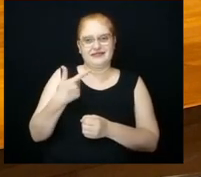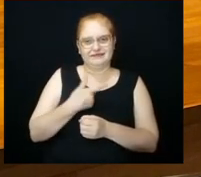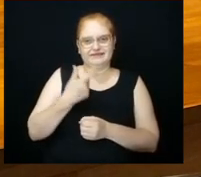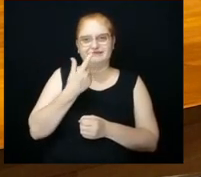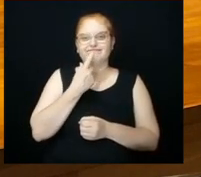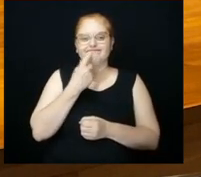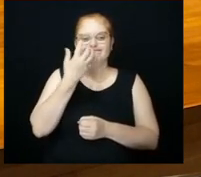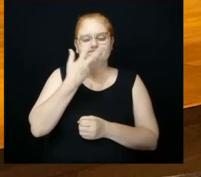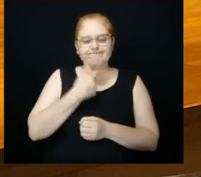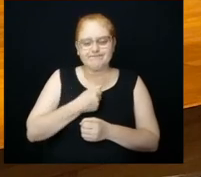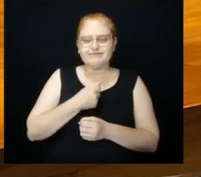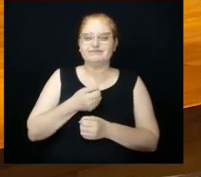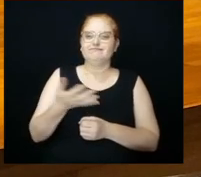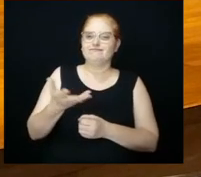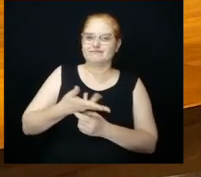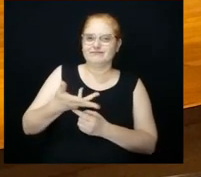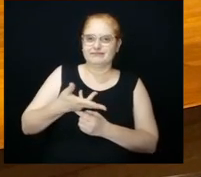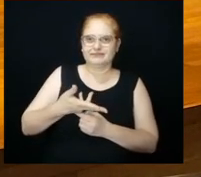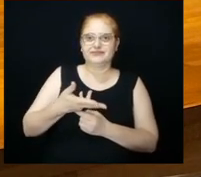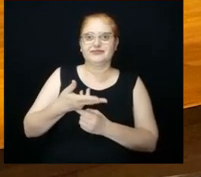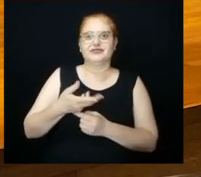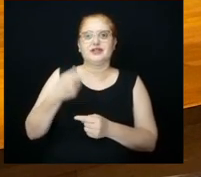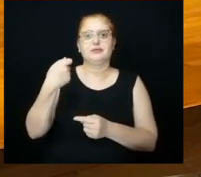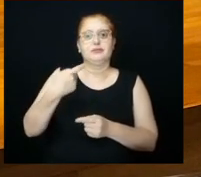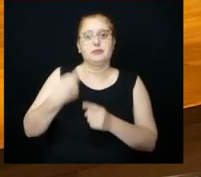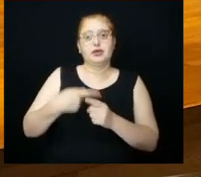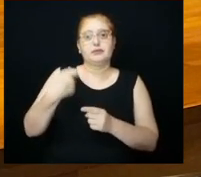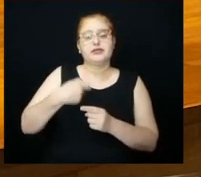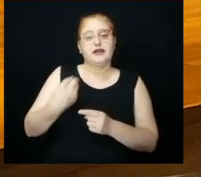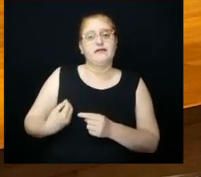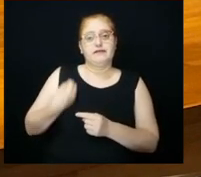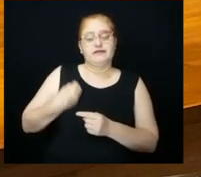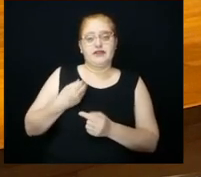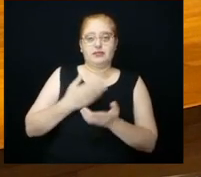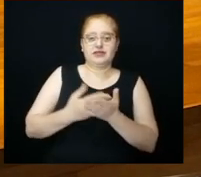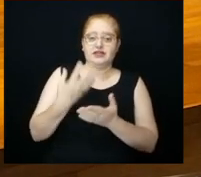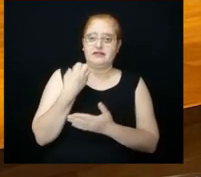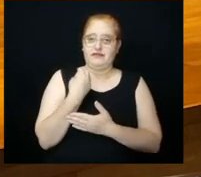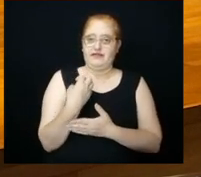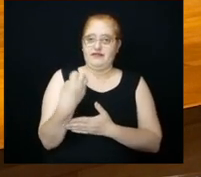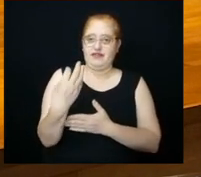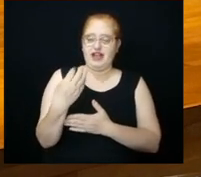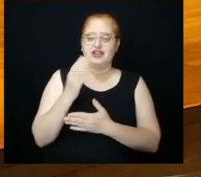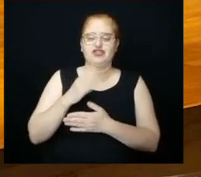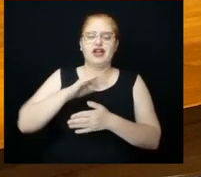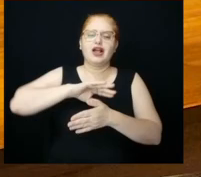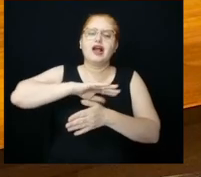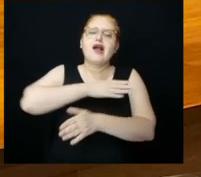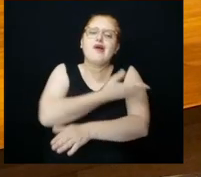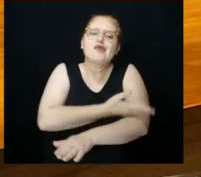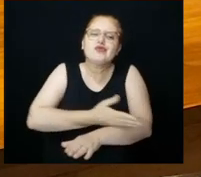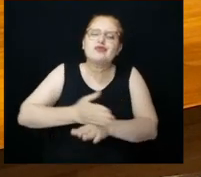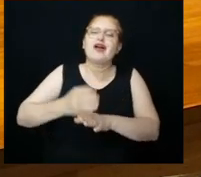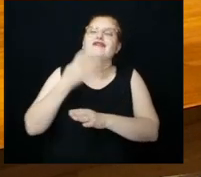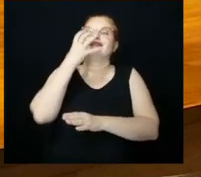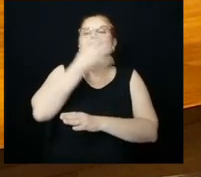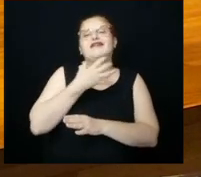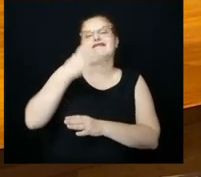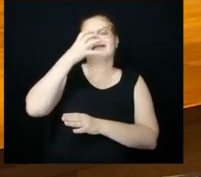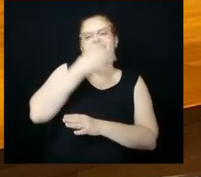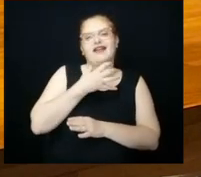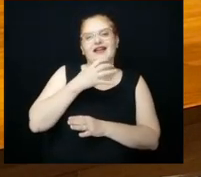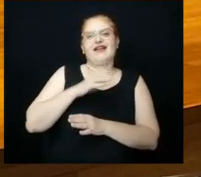fora apressada pelos ditados da sobrevivência. Quando iniciaram a viagem, já ele se acostumava de cantar, dando